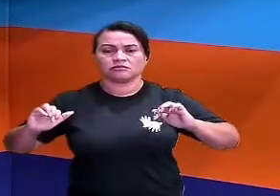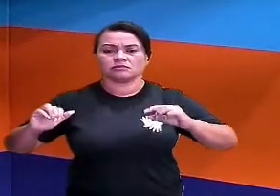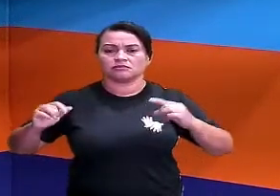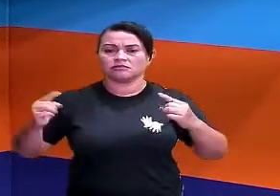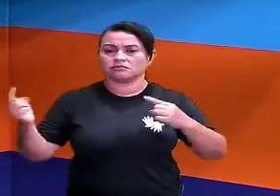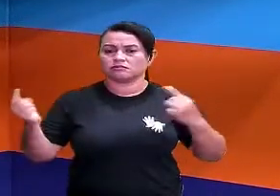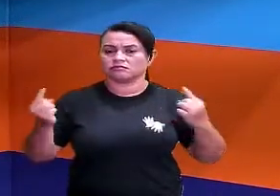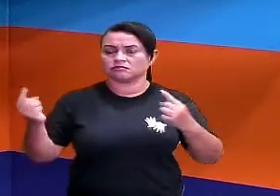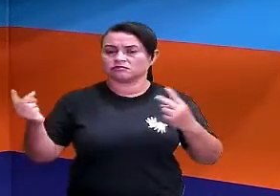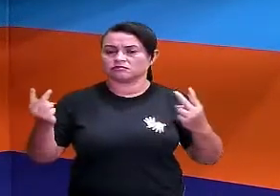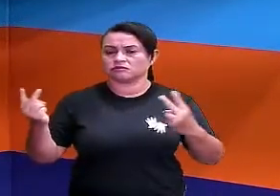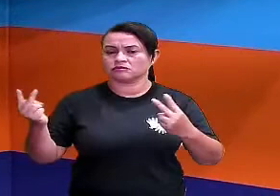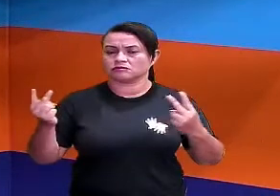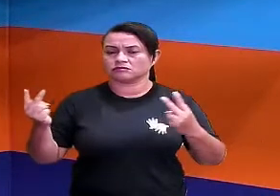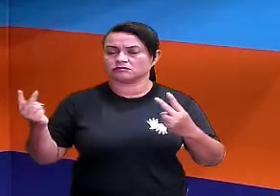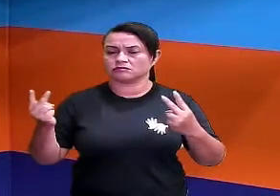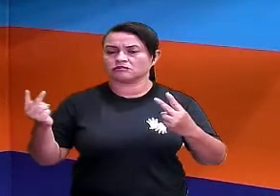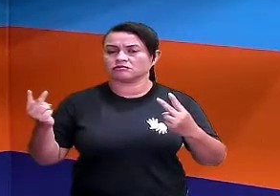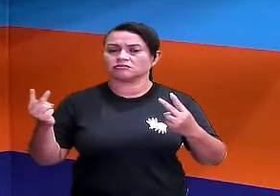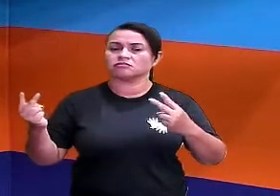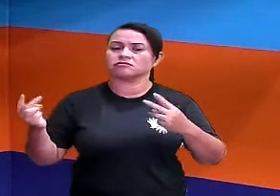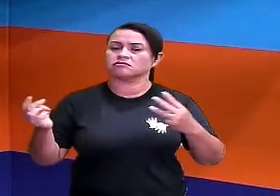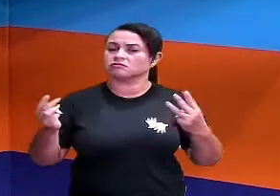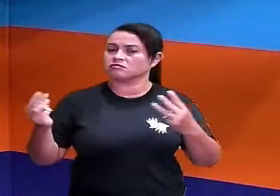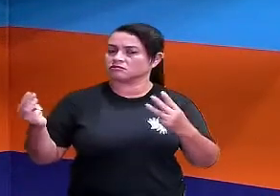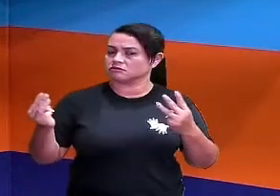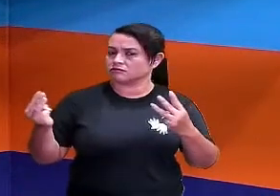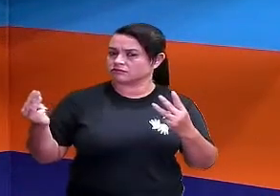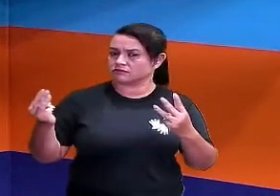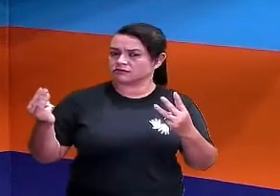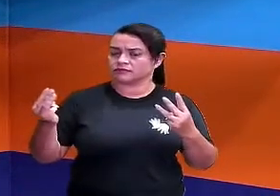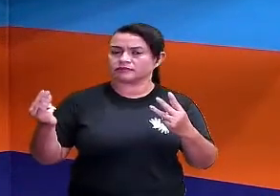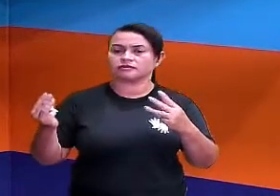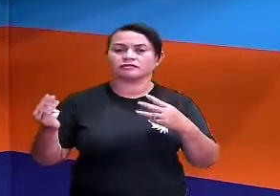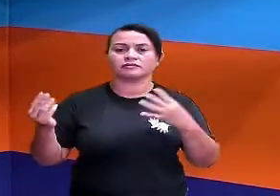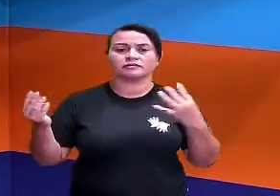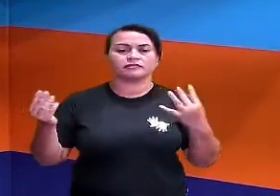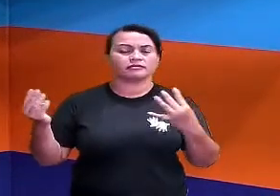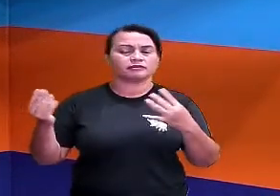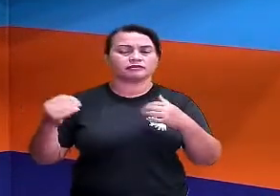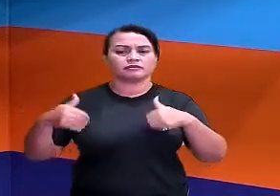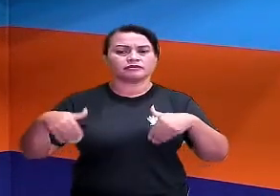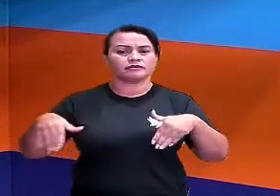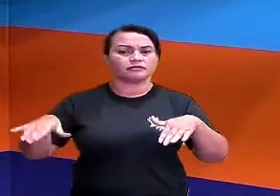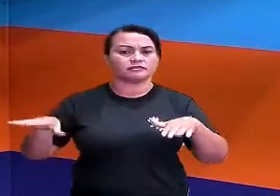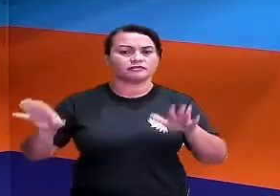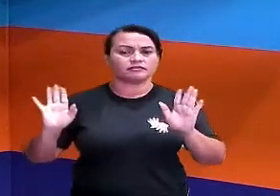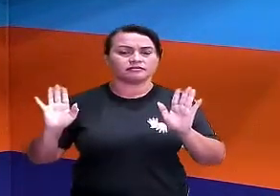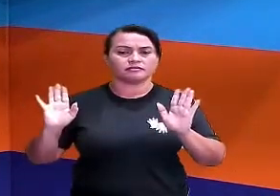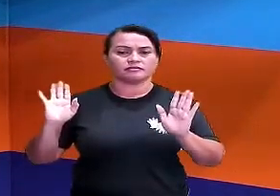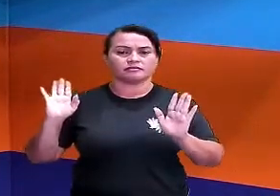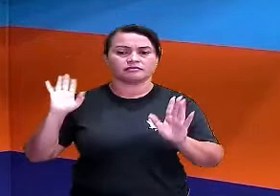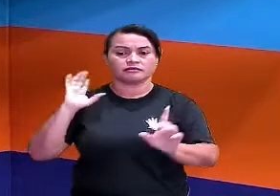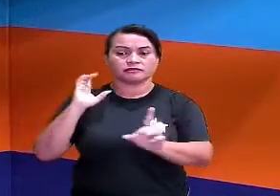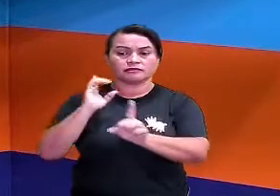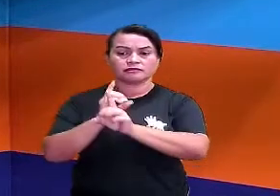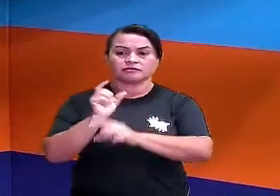o último, o segundo com o penúltimo, o terceiro com o antepenúltimo e assim sucessivamente até ficar com